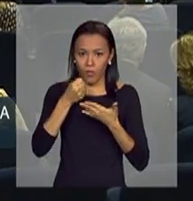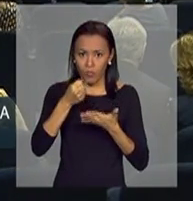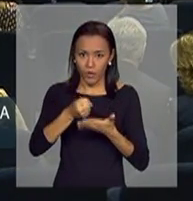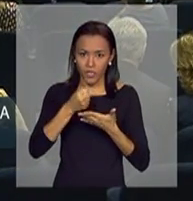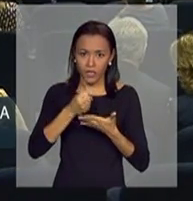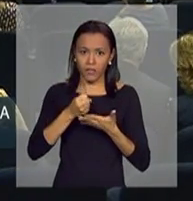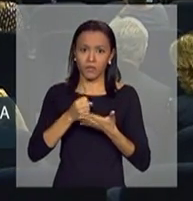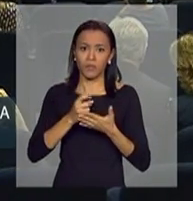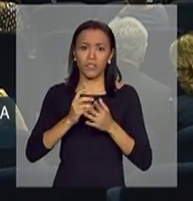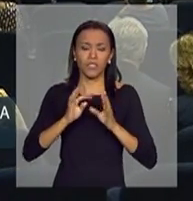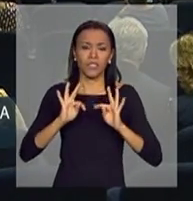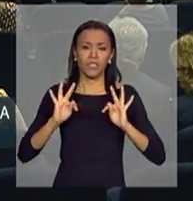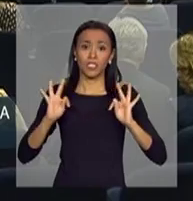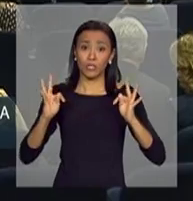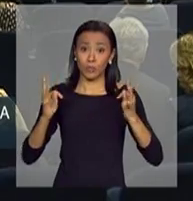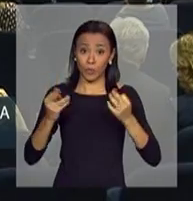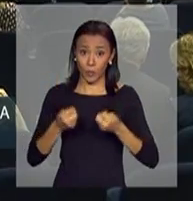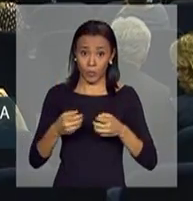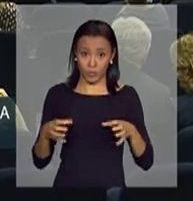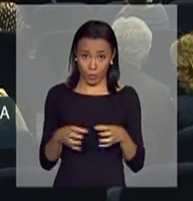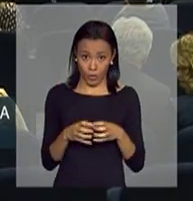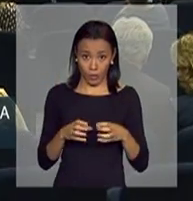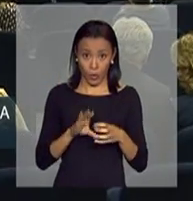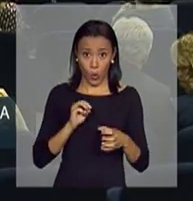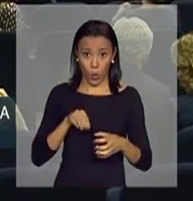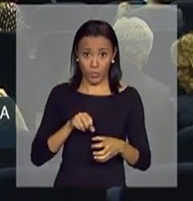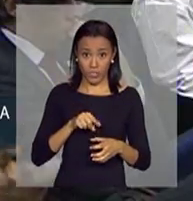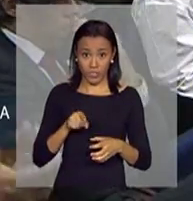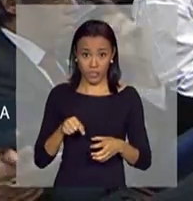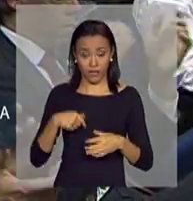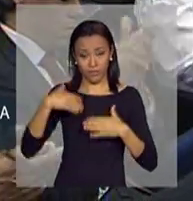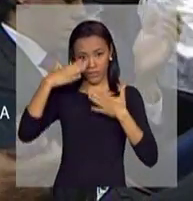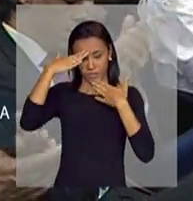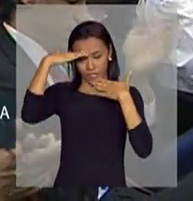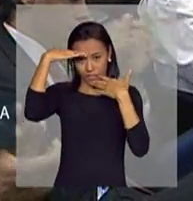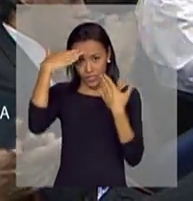todas las actividades de la Comisión de la Verdad. Muchísimas gracias.